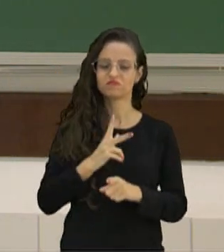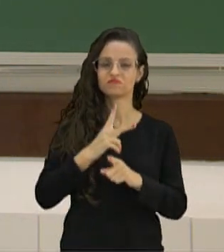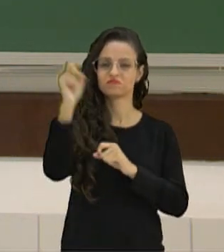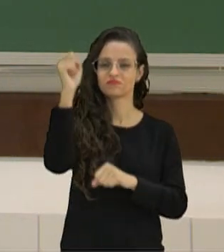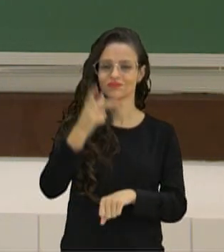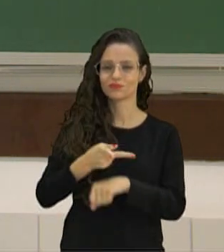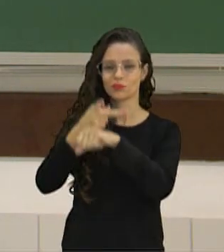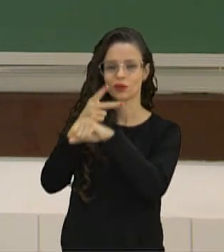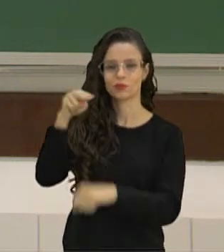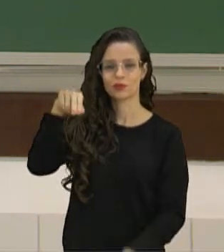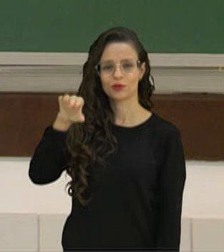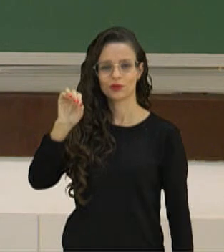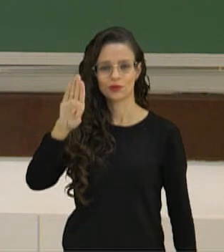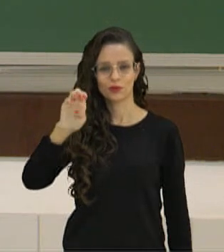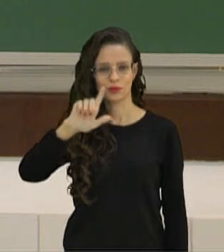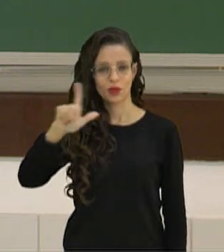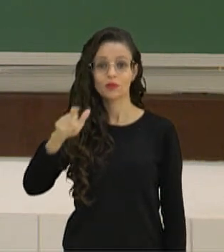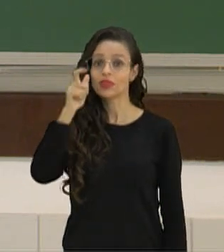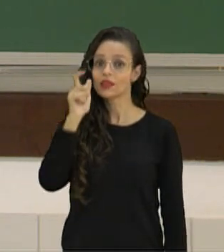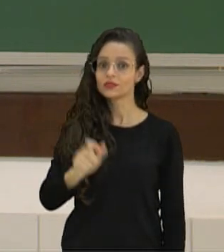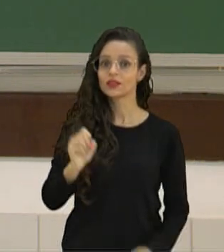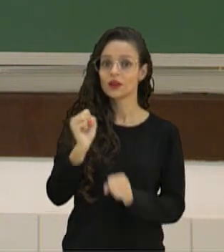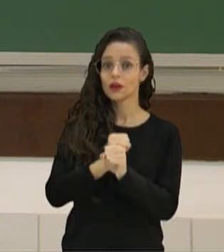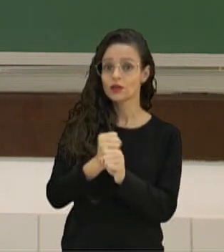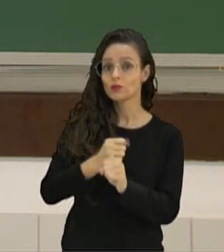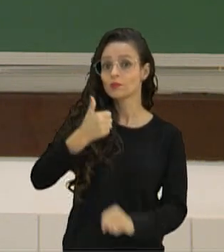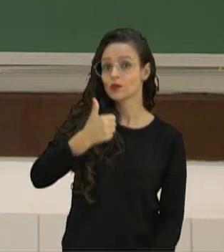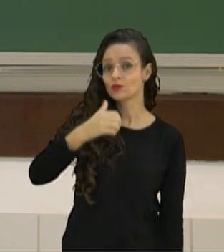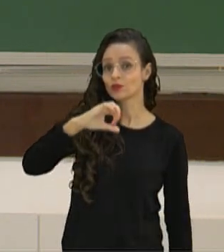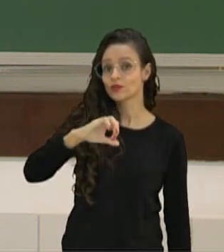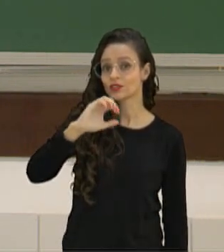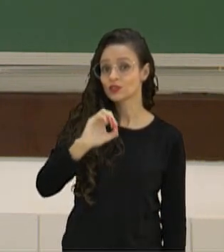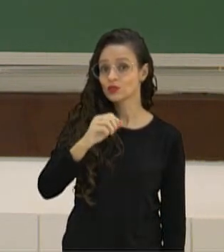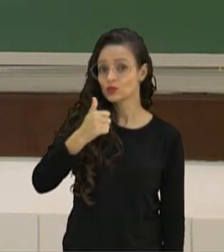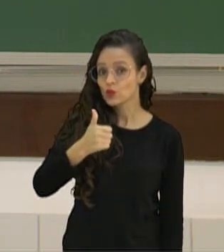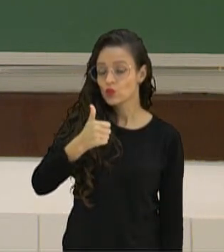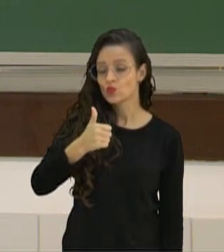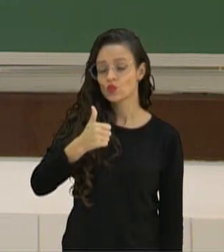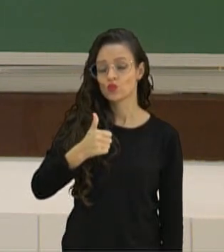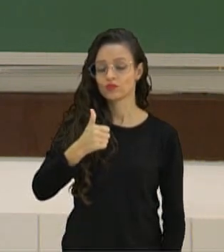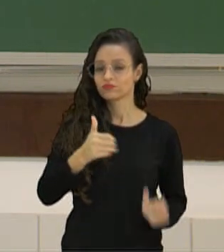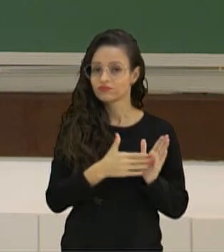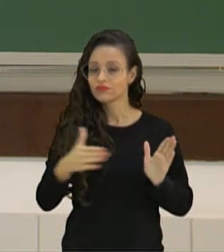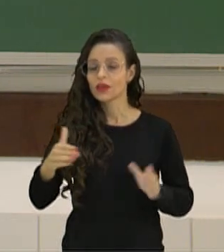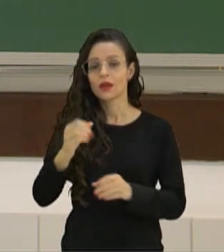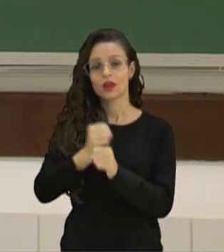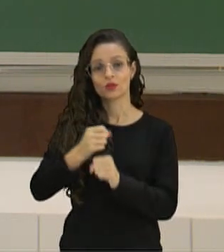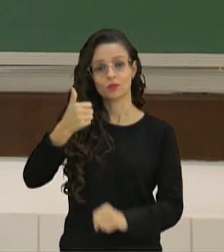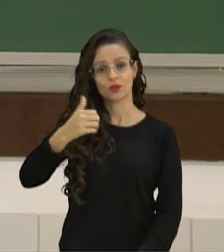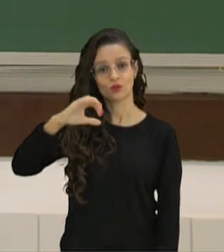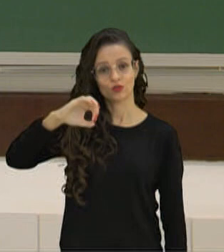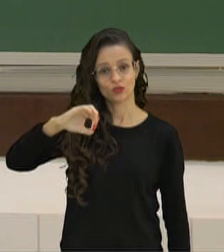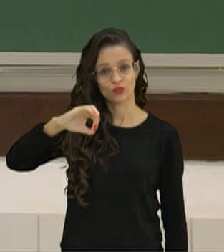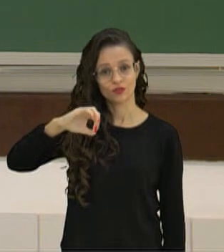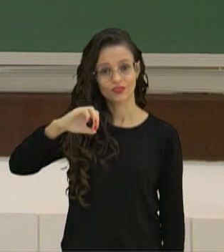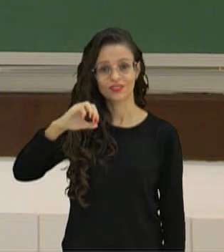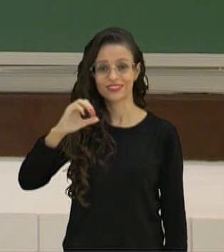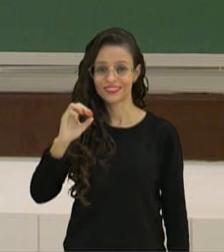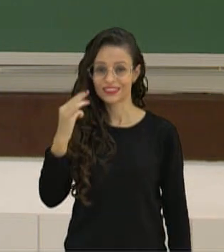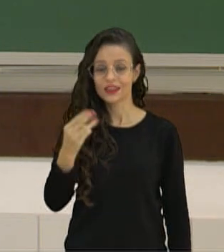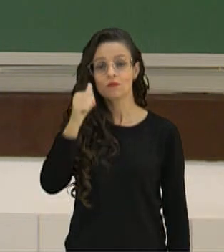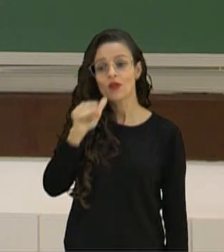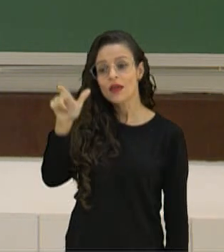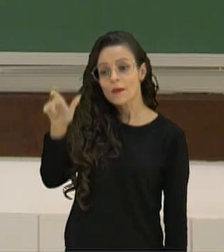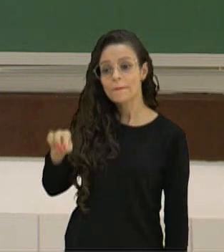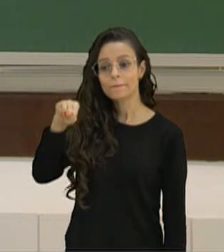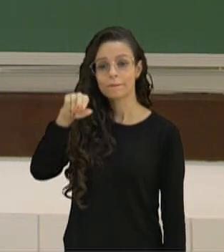Nobel. Interessante, 1901. Em 1903, quem ganhou foi Marie Curie.